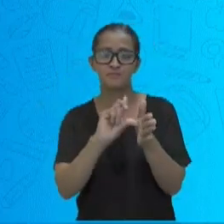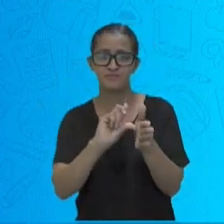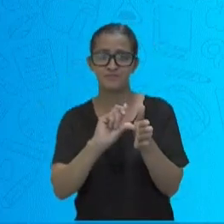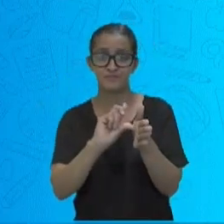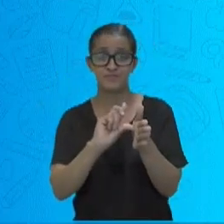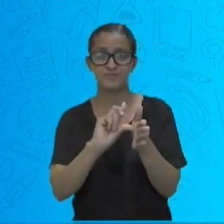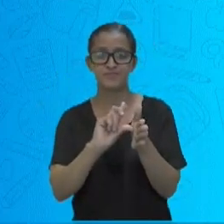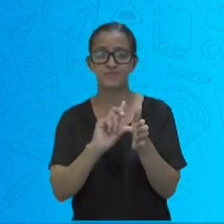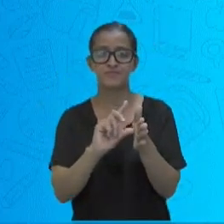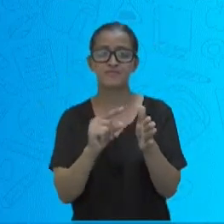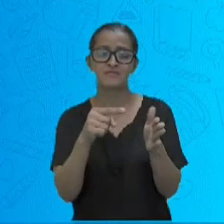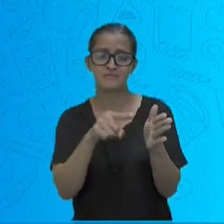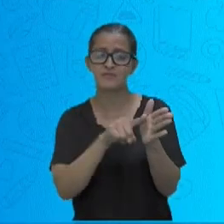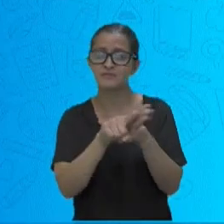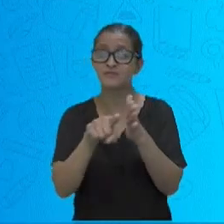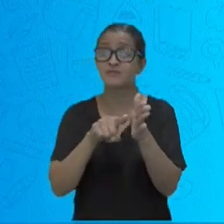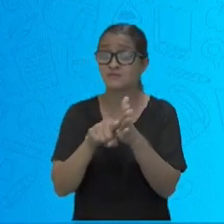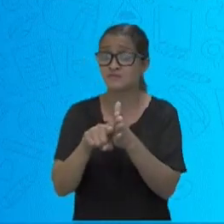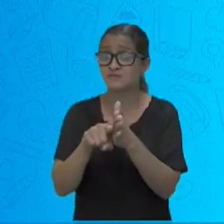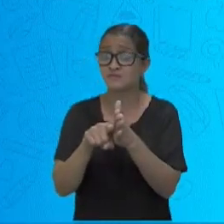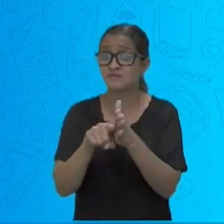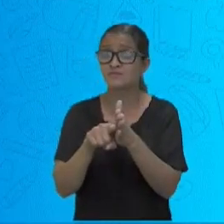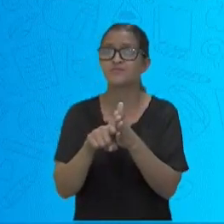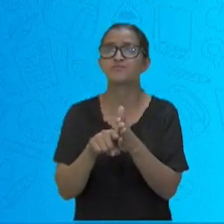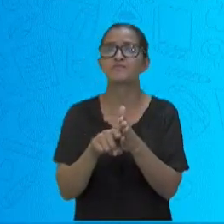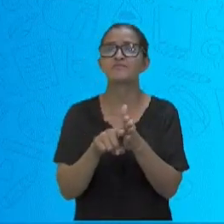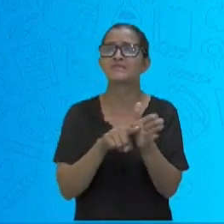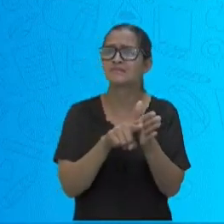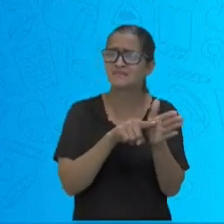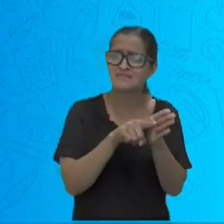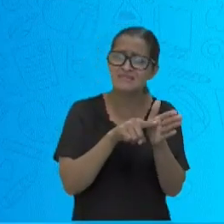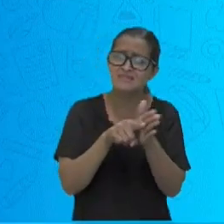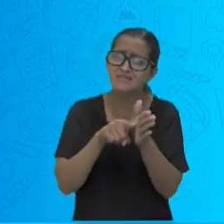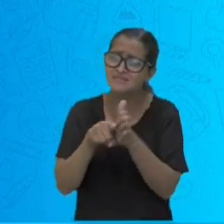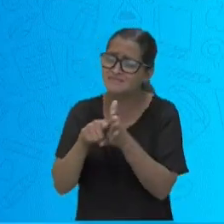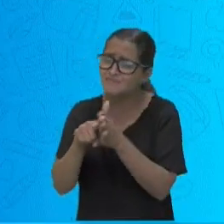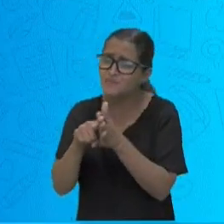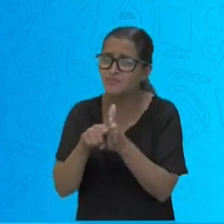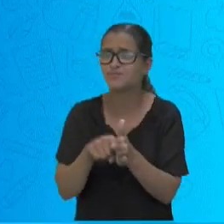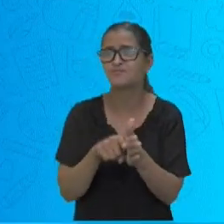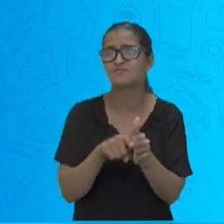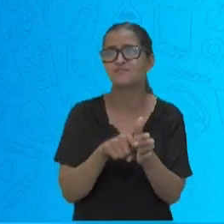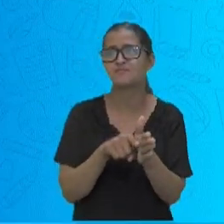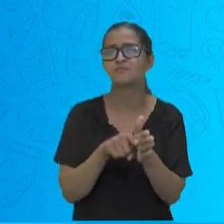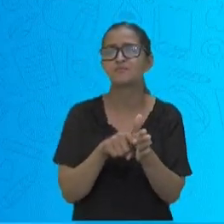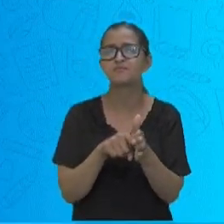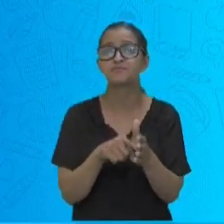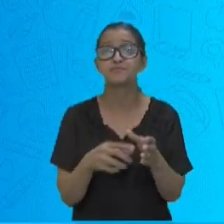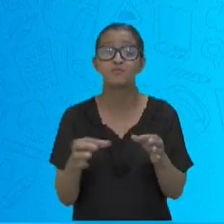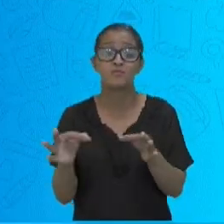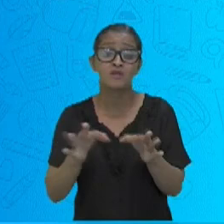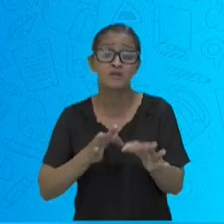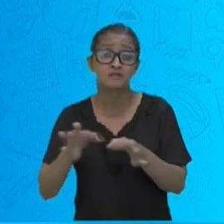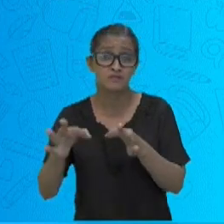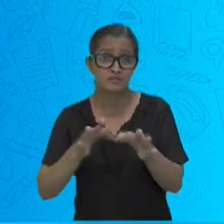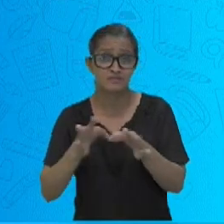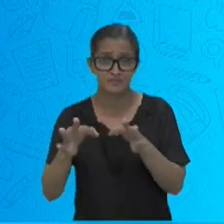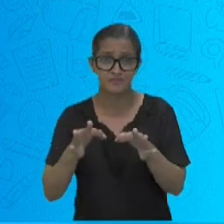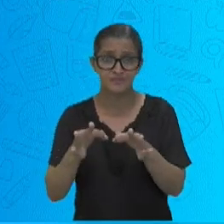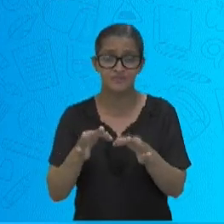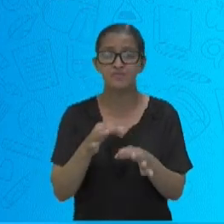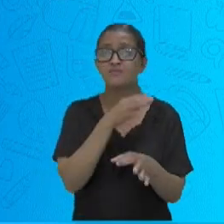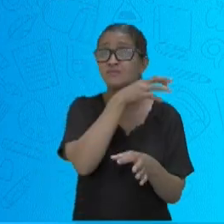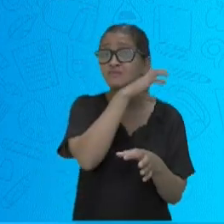Nesta pesquisa, então, nesse gráfico, nós vamos organizar os animais de estimação da turma